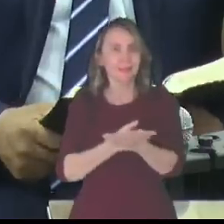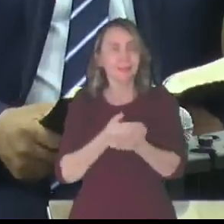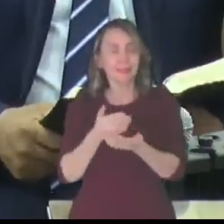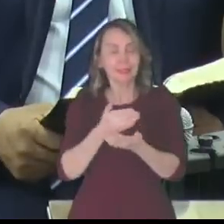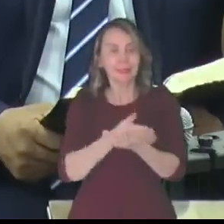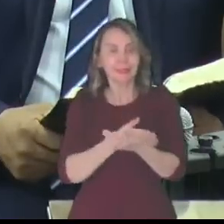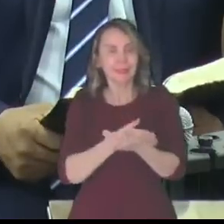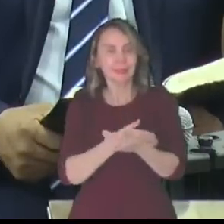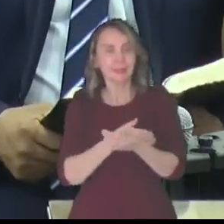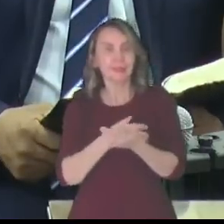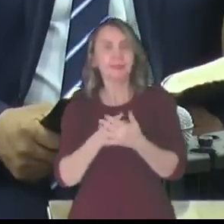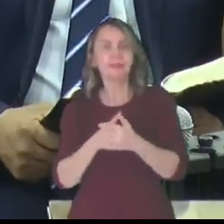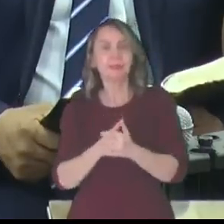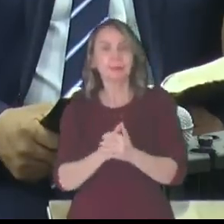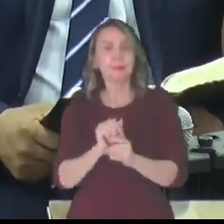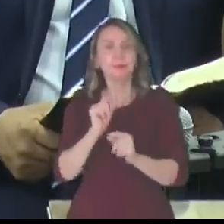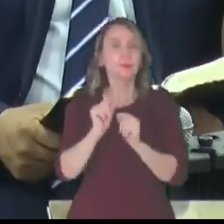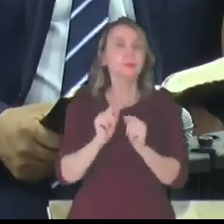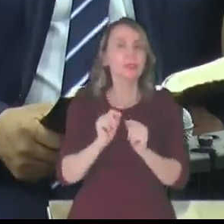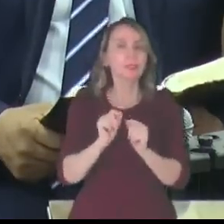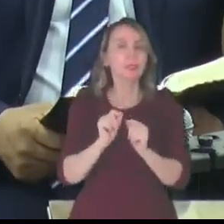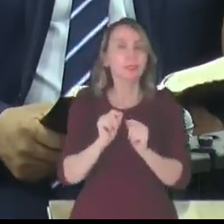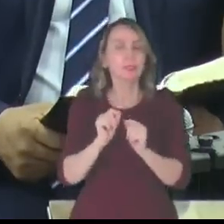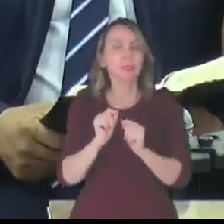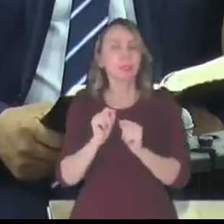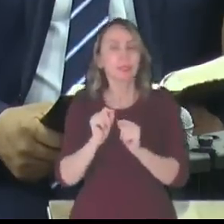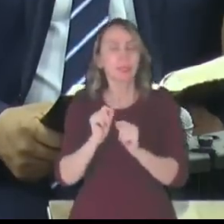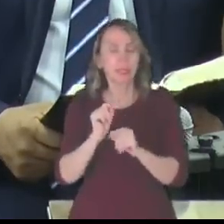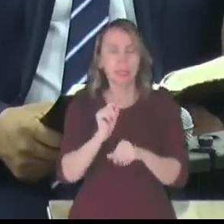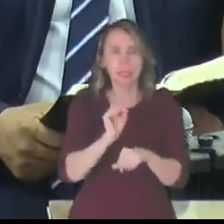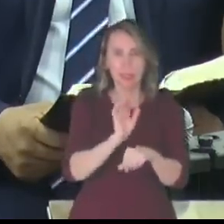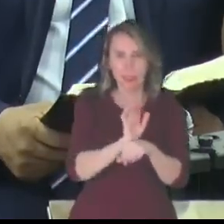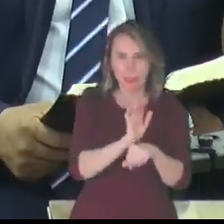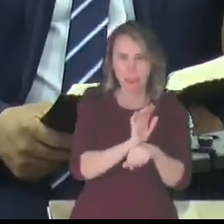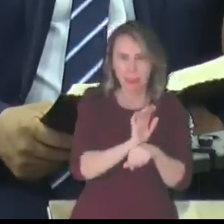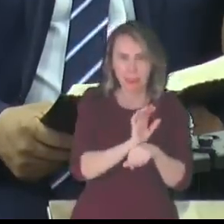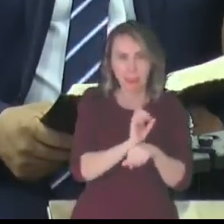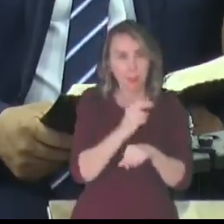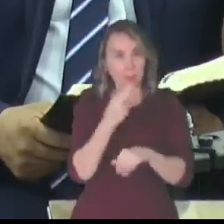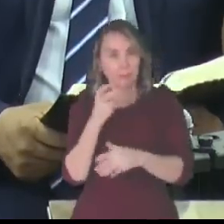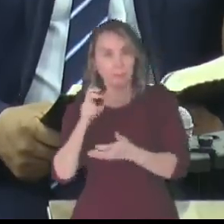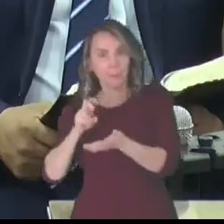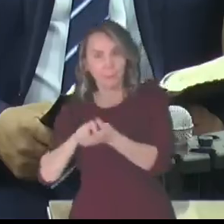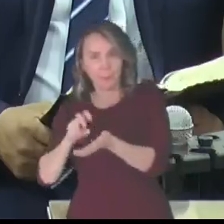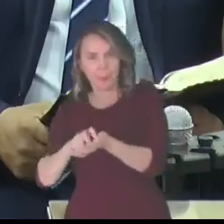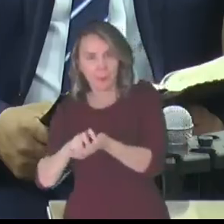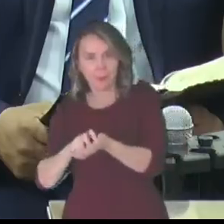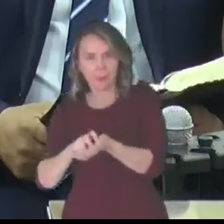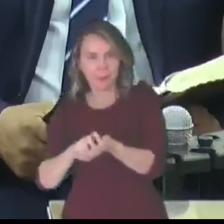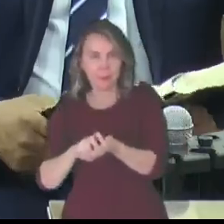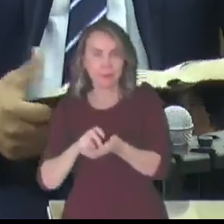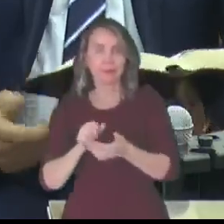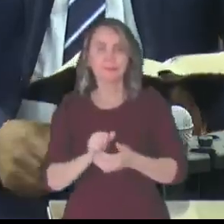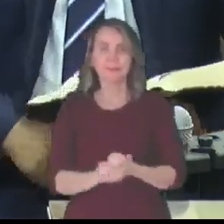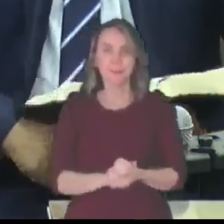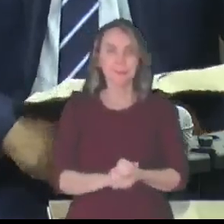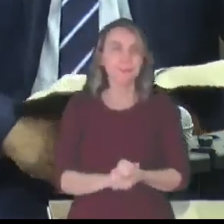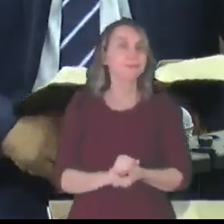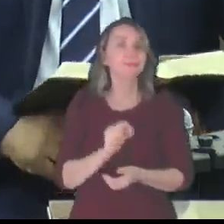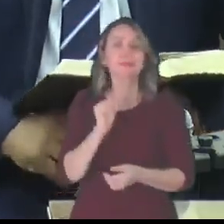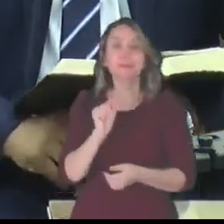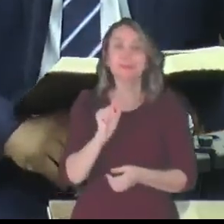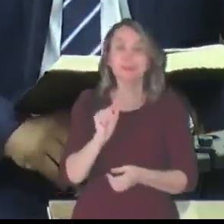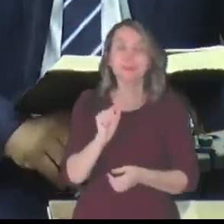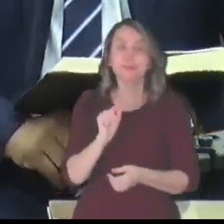isso aí é de tardezinha ou é pela manhã vamos interpretar o texto é uma questão de interpretação de texto hein